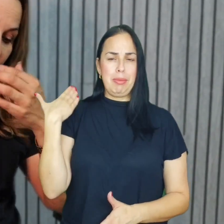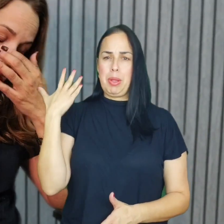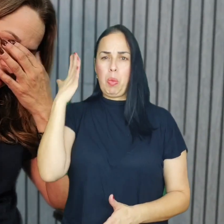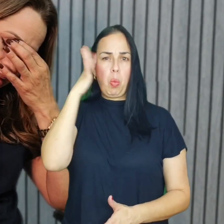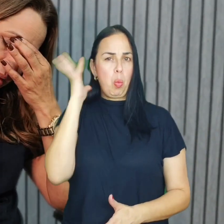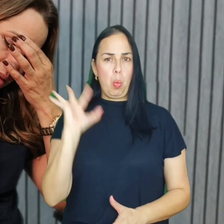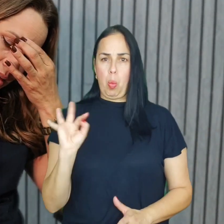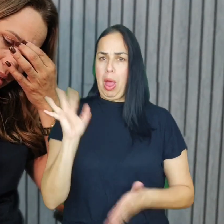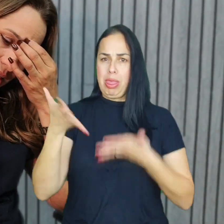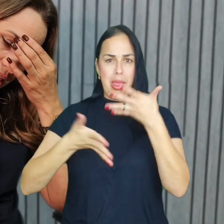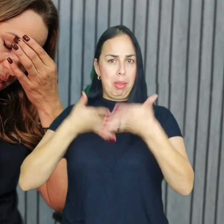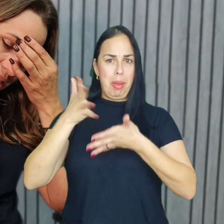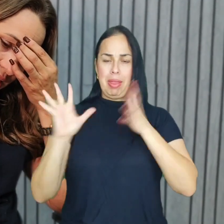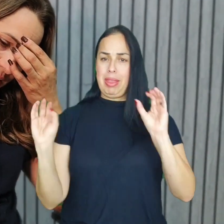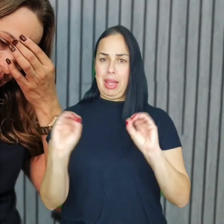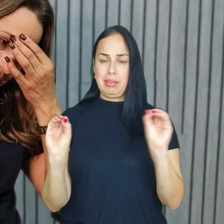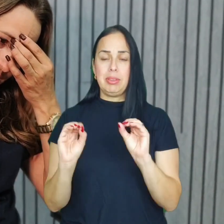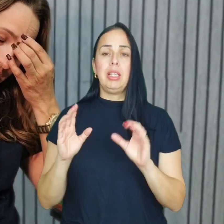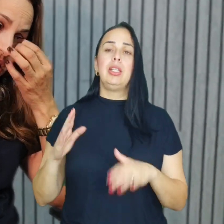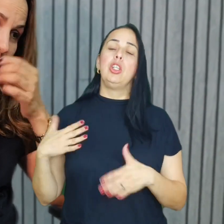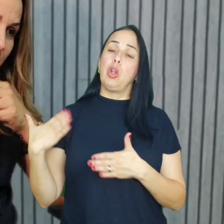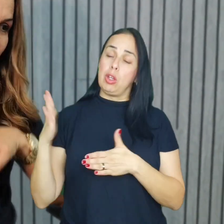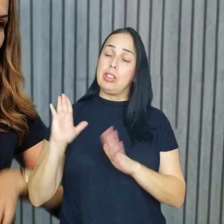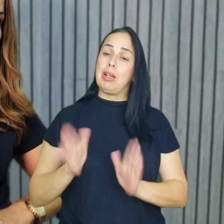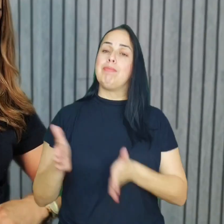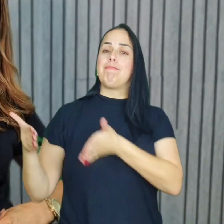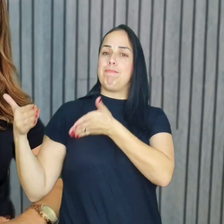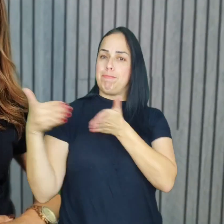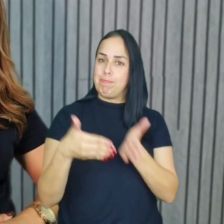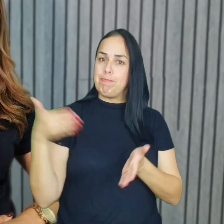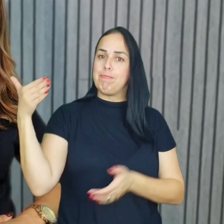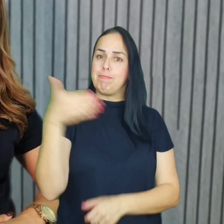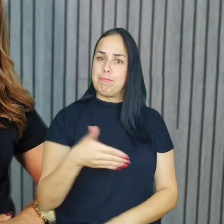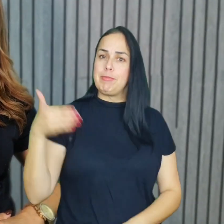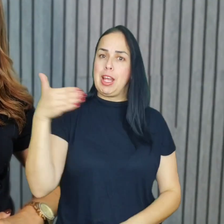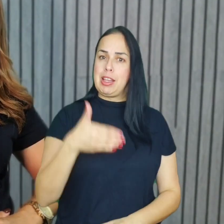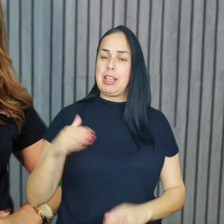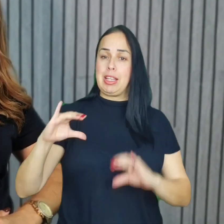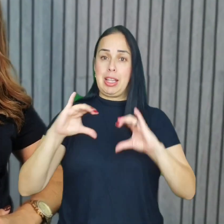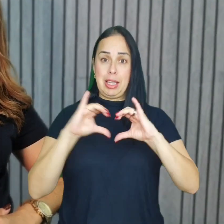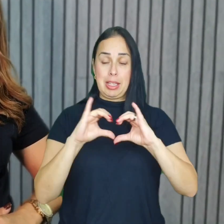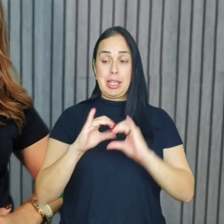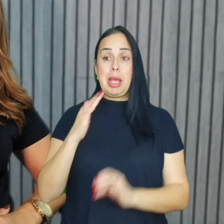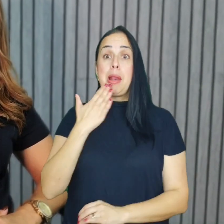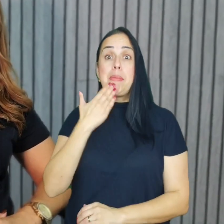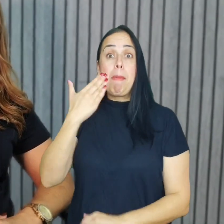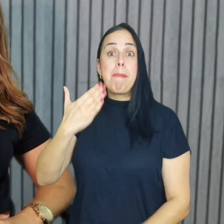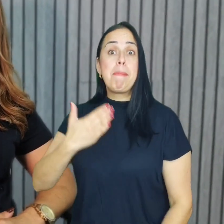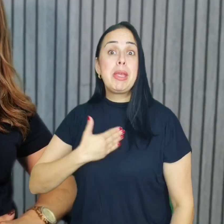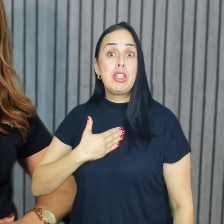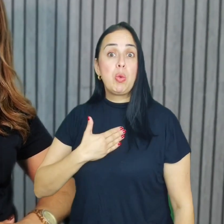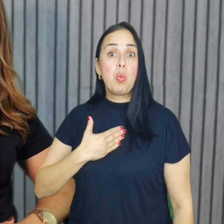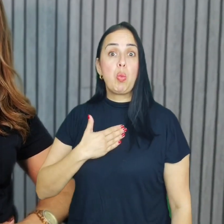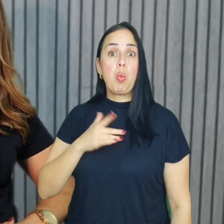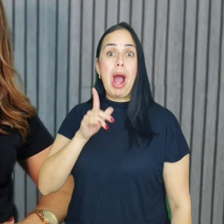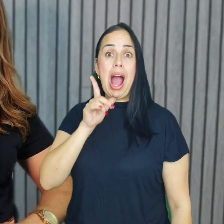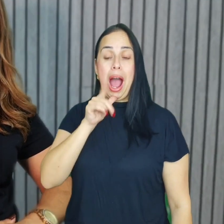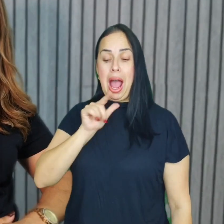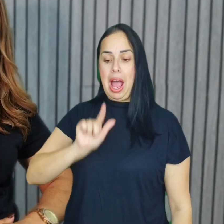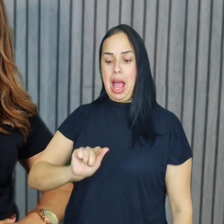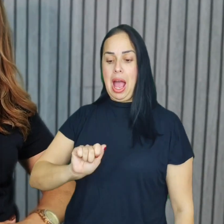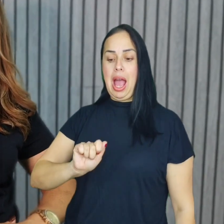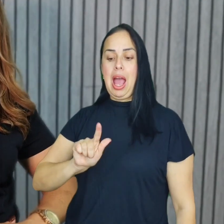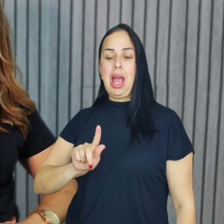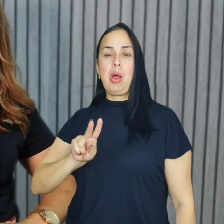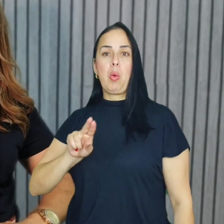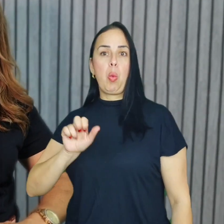Libras chegar, que a gente já estava aqui e ele estava me pedindo água. Ele passou, tipo assim, uns